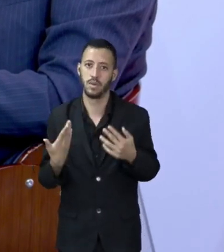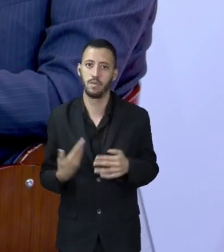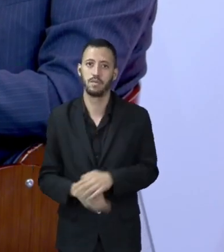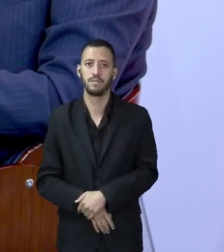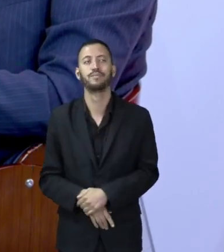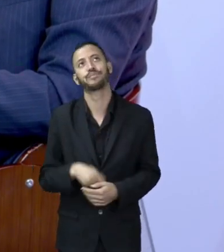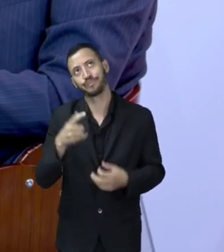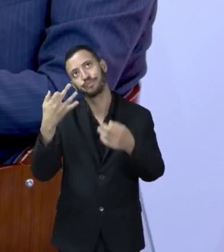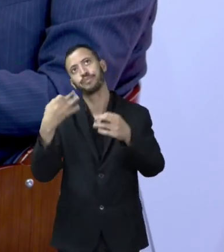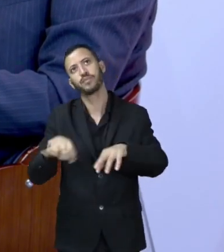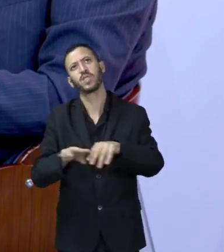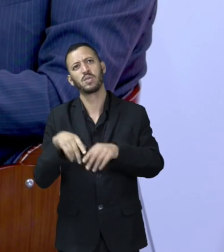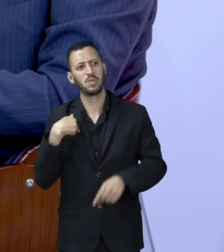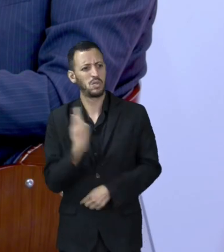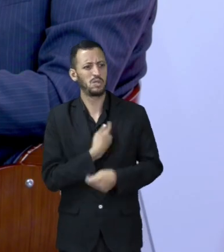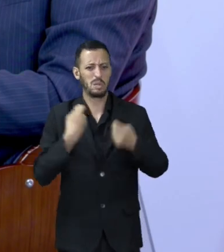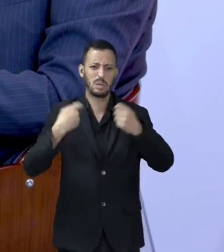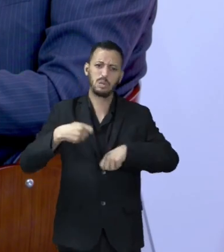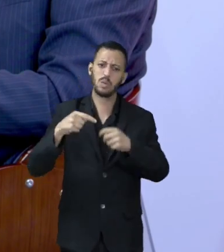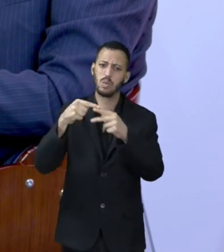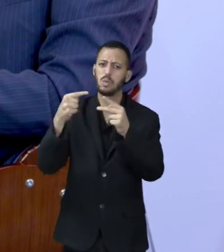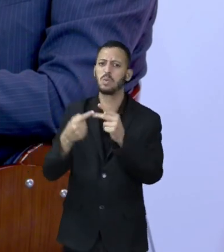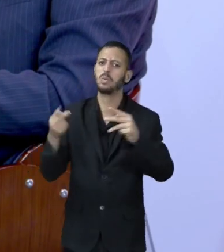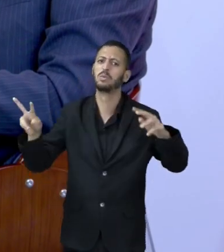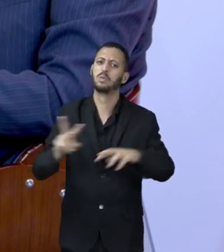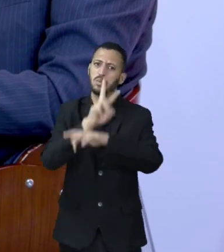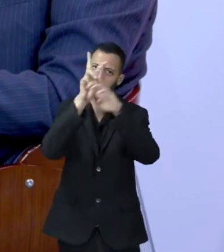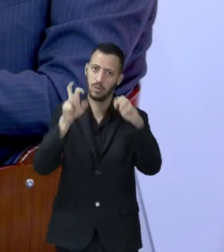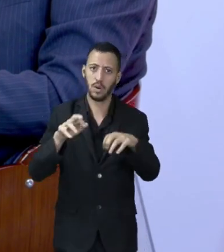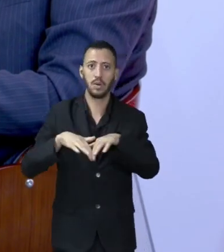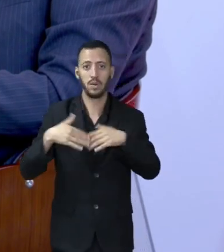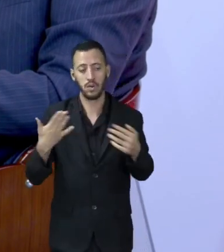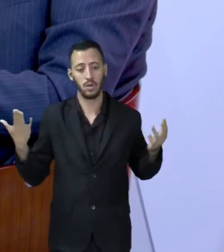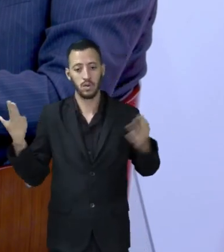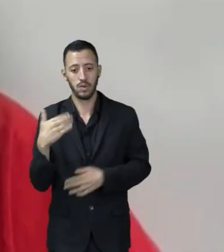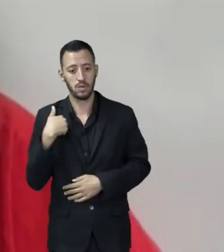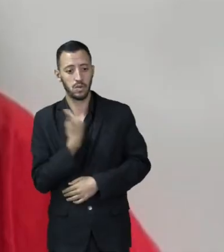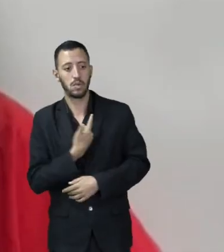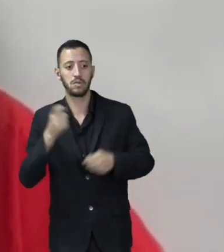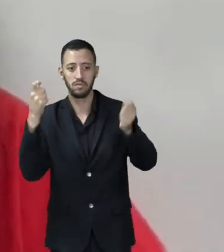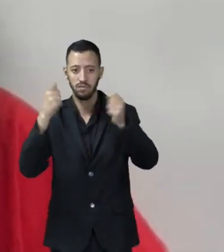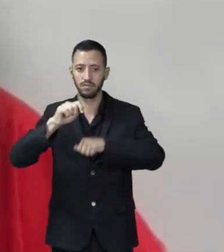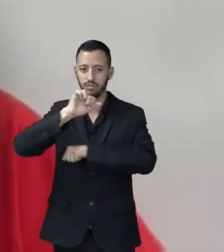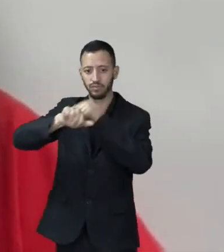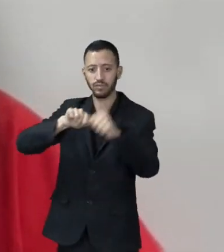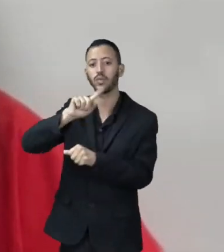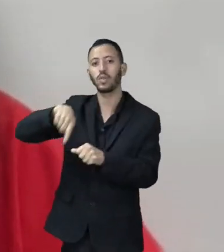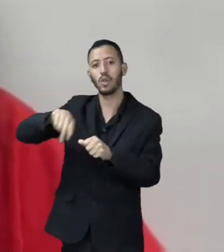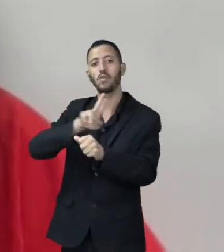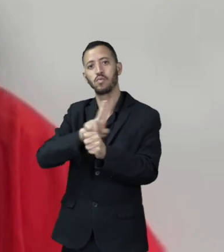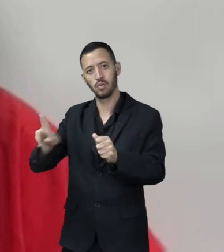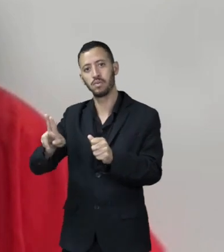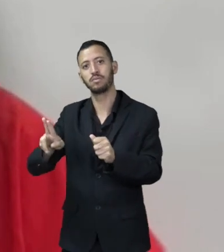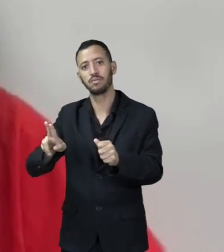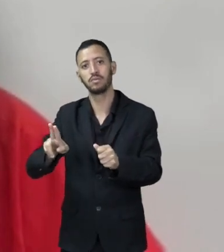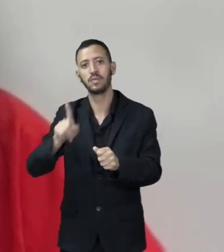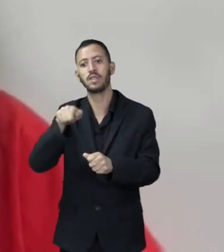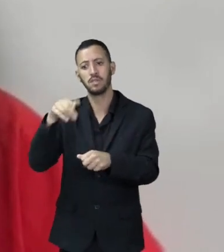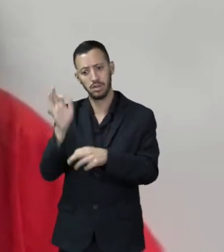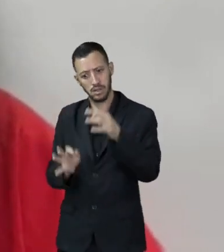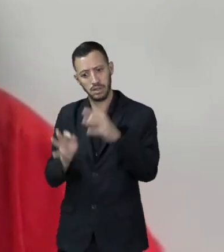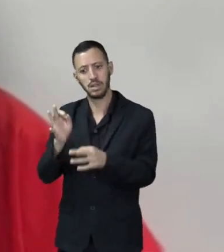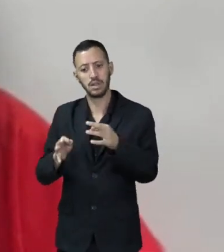com certeza. Aqui a gente precisa falar de dois assuntos, né? Sim. Hoje a gente consegue alterar o nome civilmente, né, na